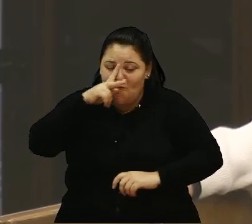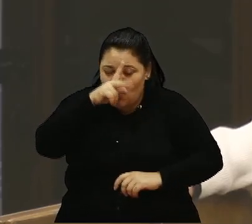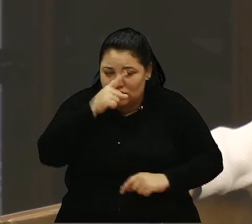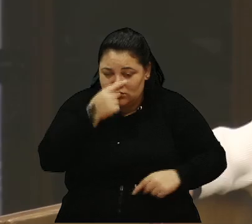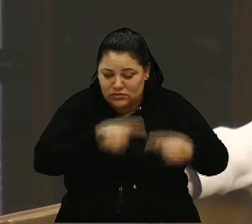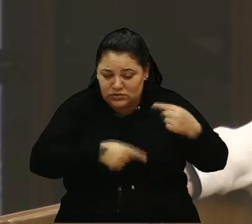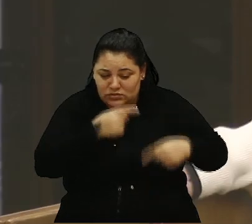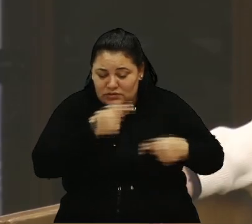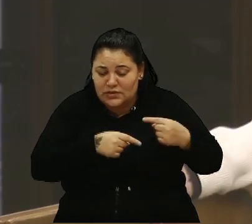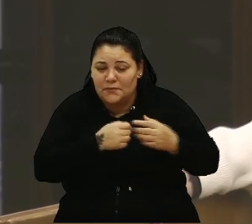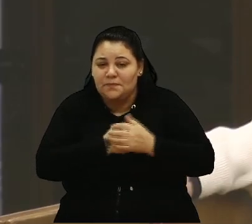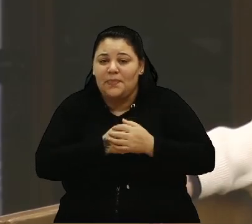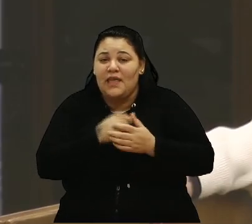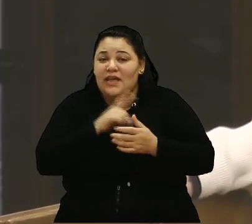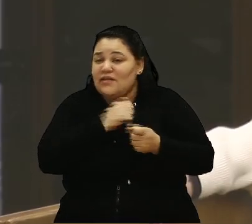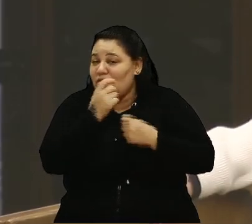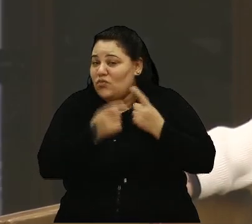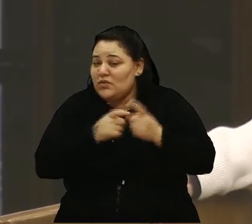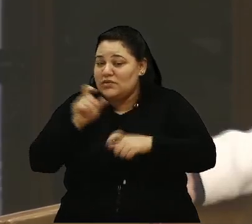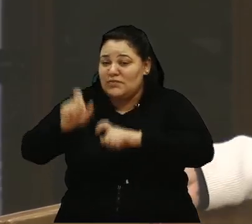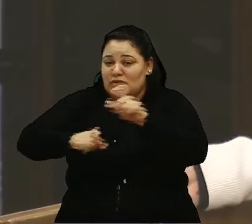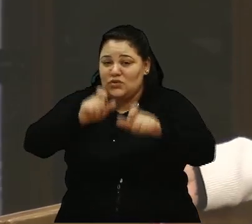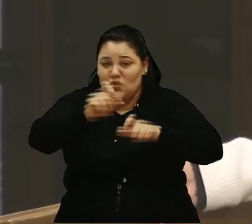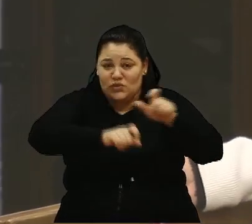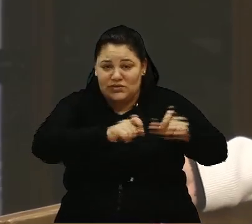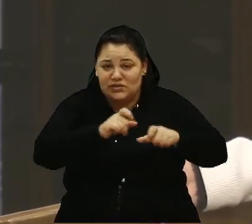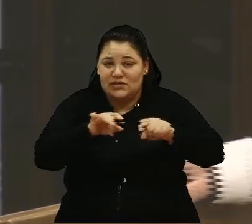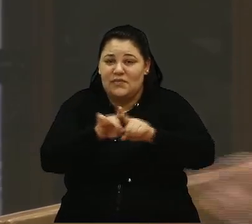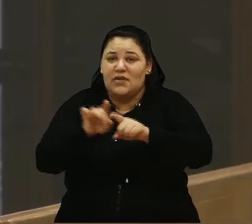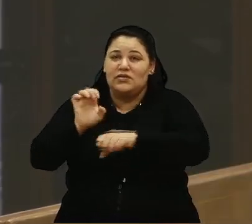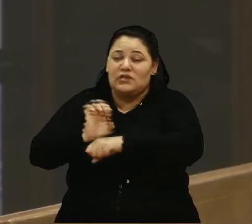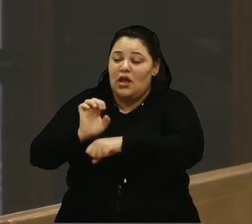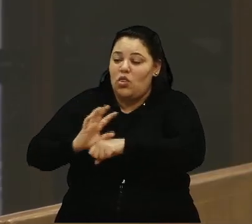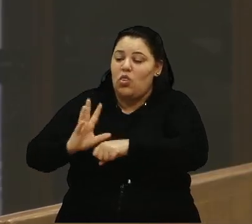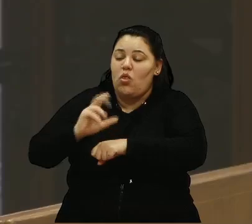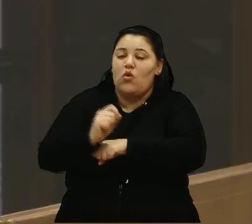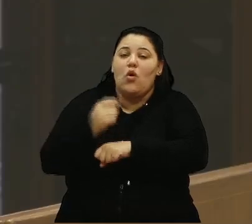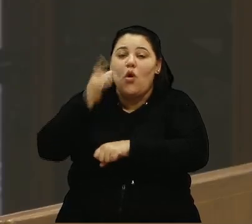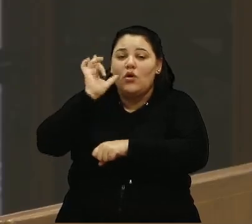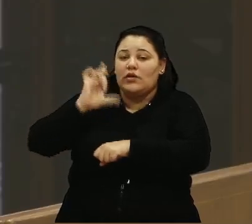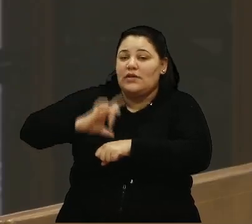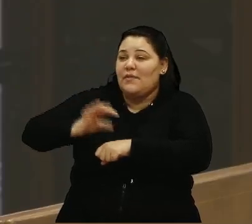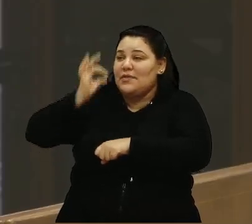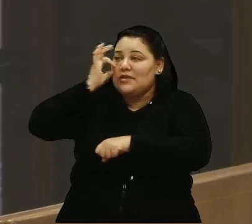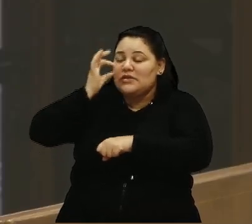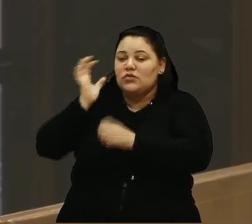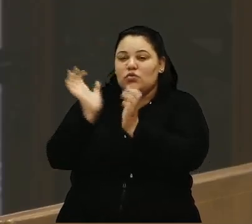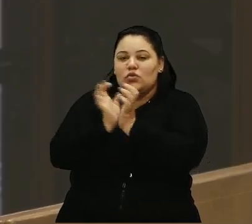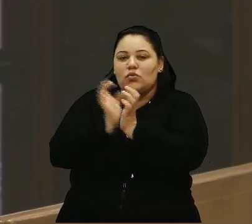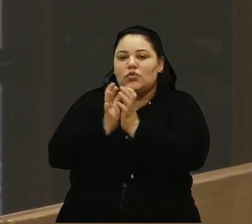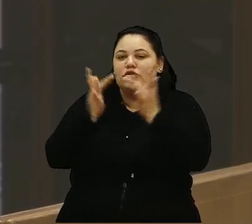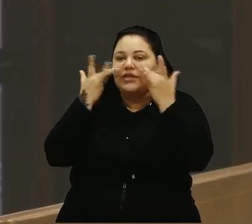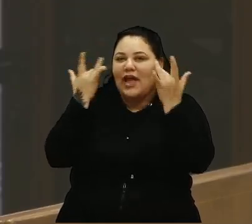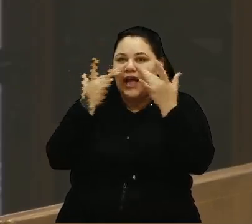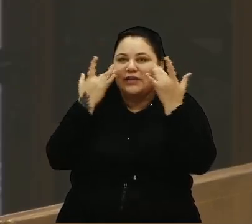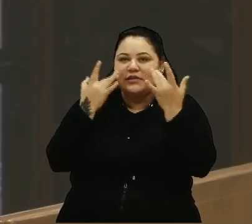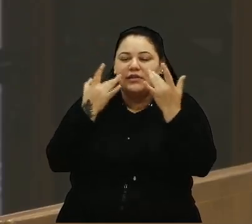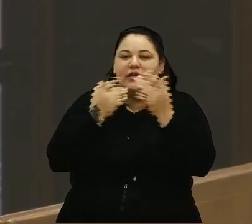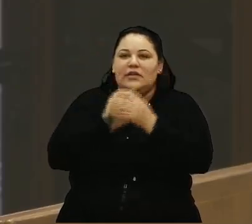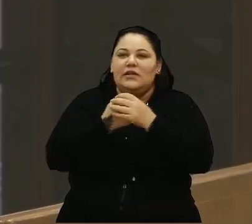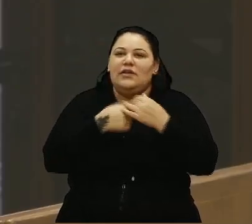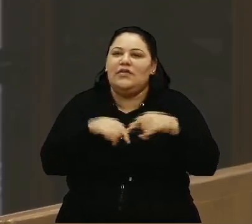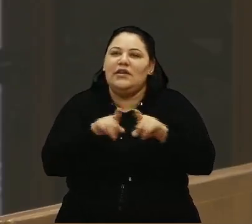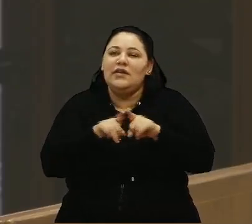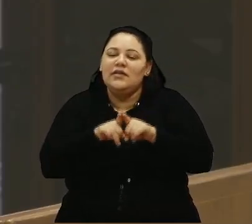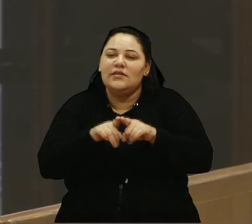gente do estado inteiro ontem, tivemos a presença de um grupo de teatro que é o Nau da Liberdade. Ele é um